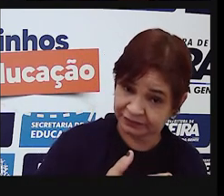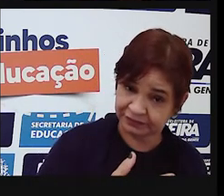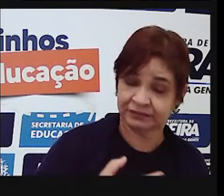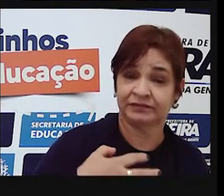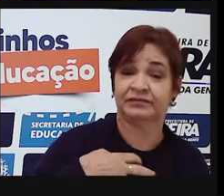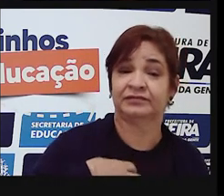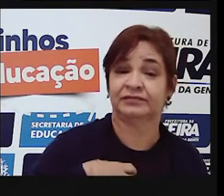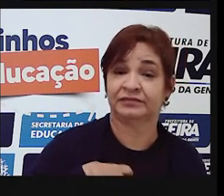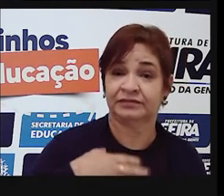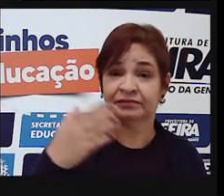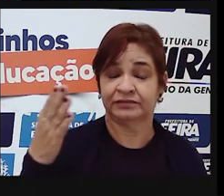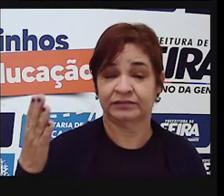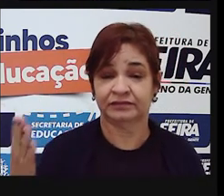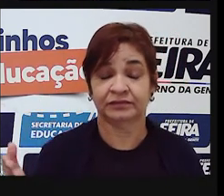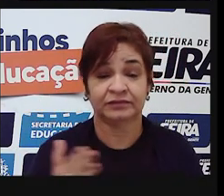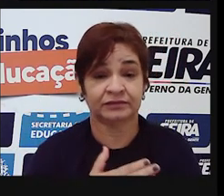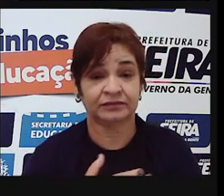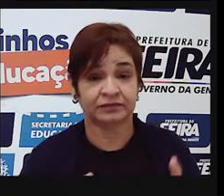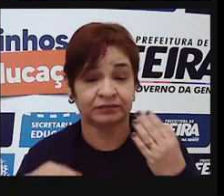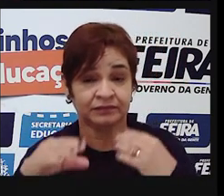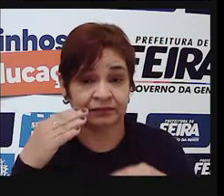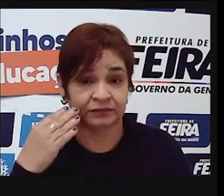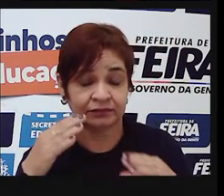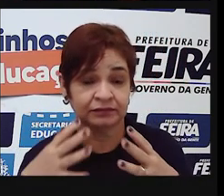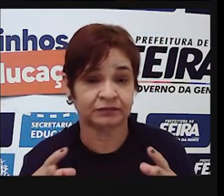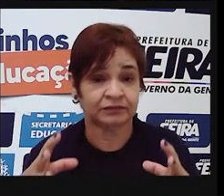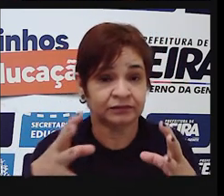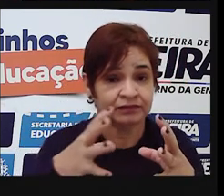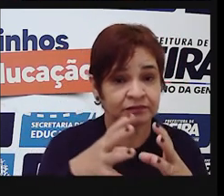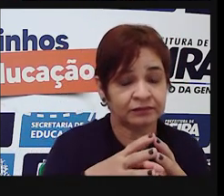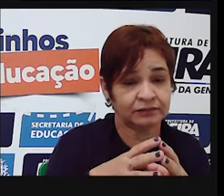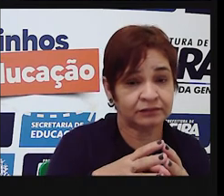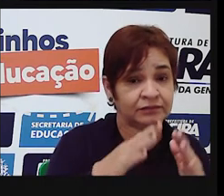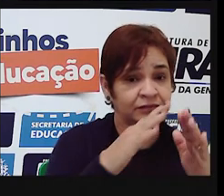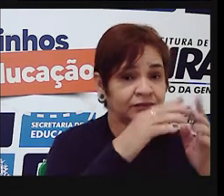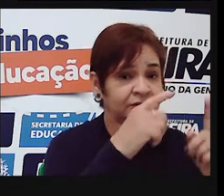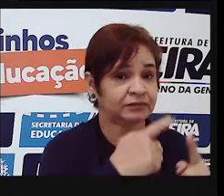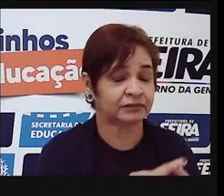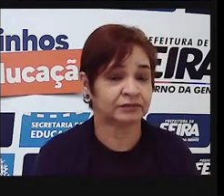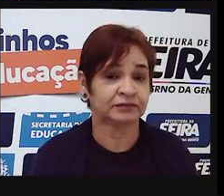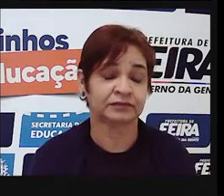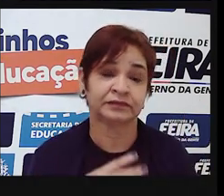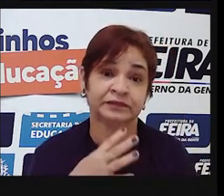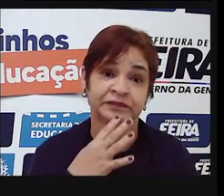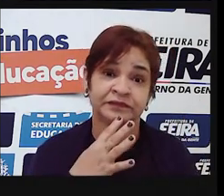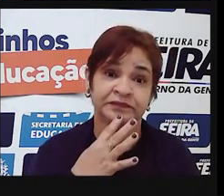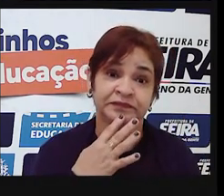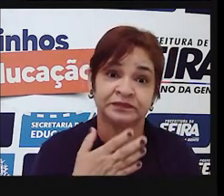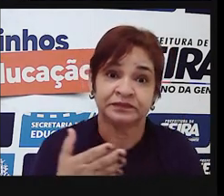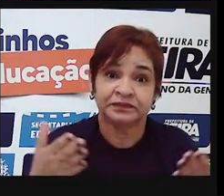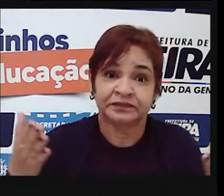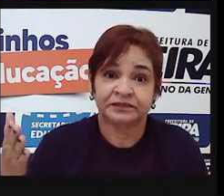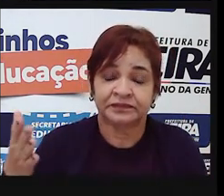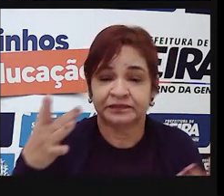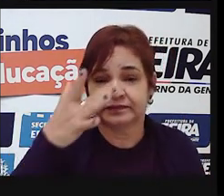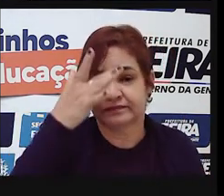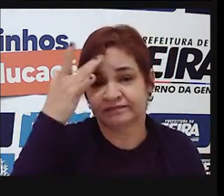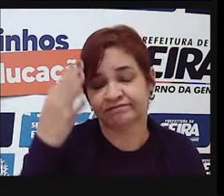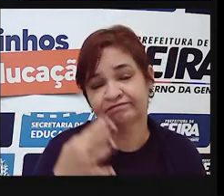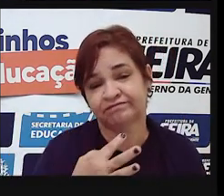Margarete começou a cantar no coral da igreja e hoje é conhecida por emocionar multidões ao redor do